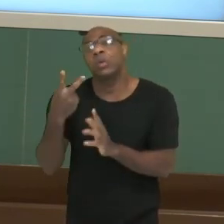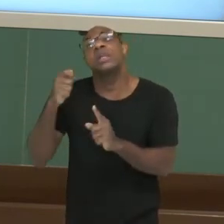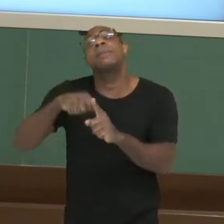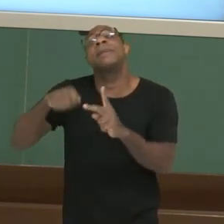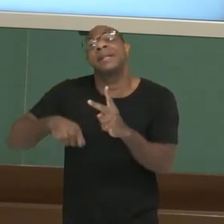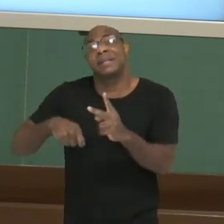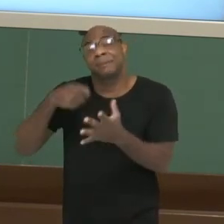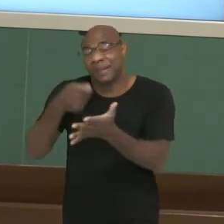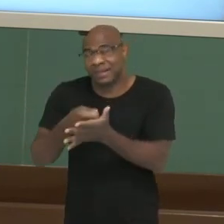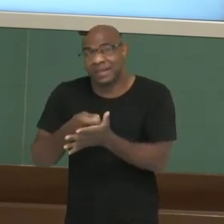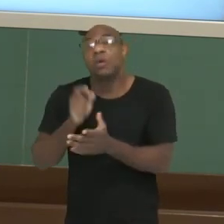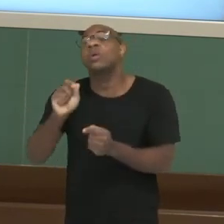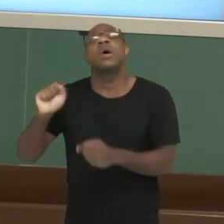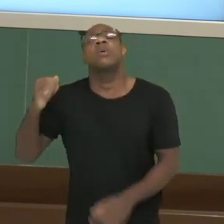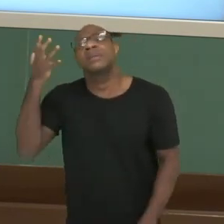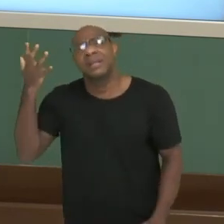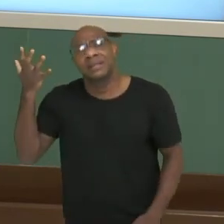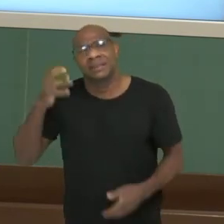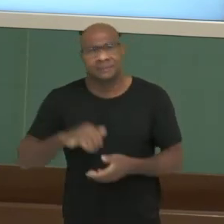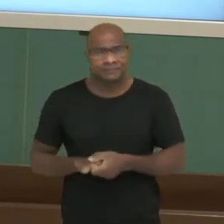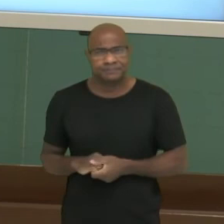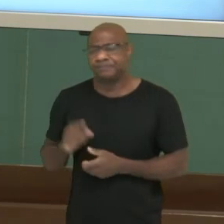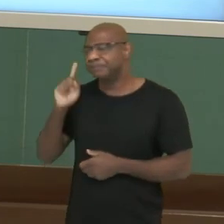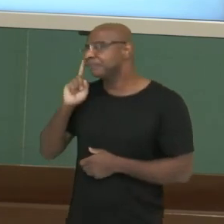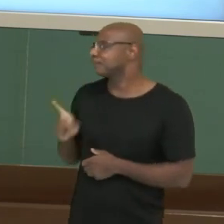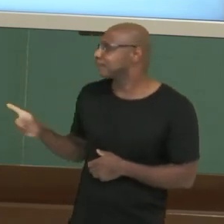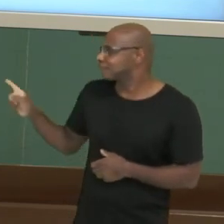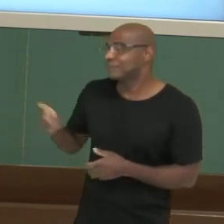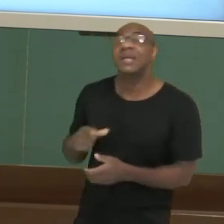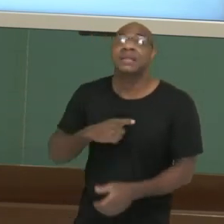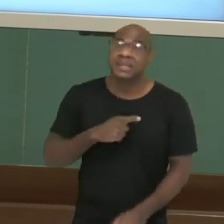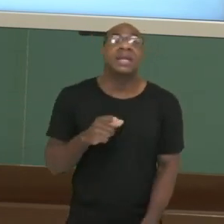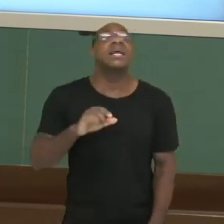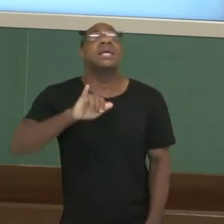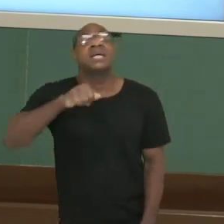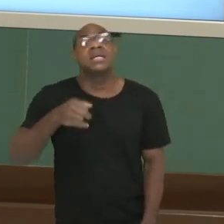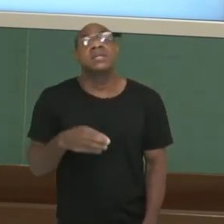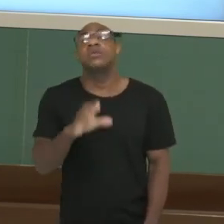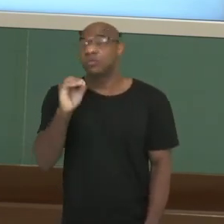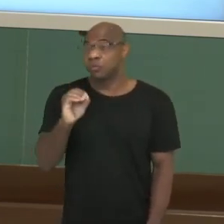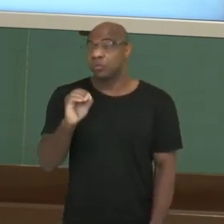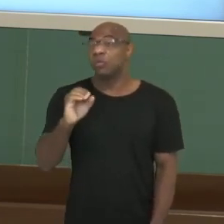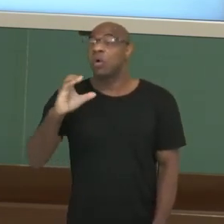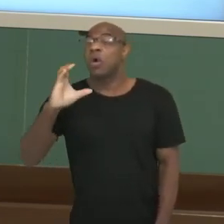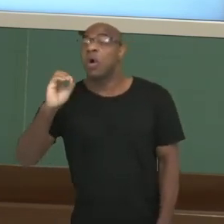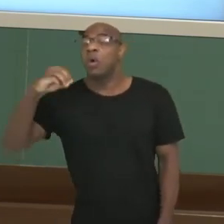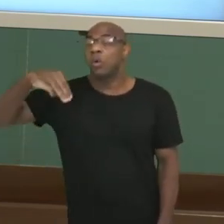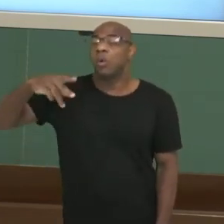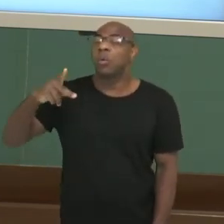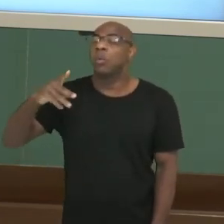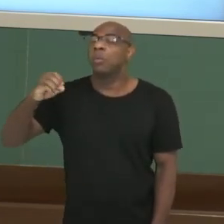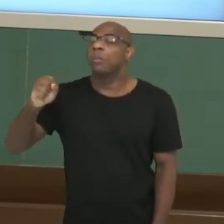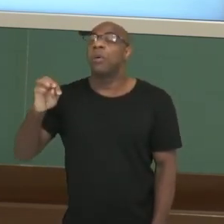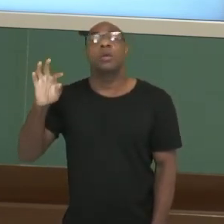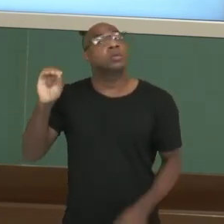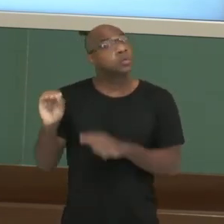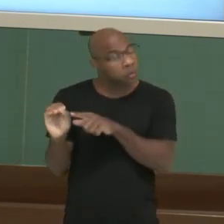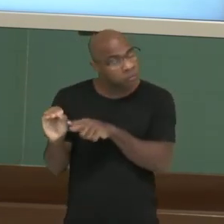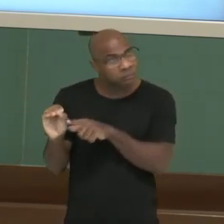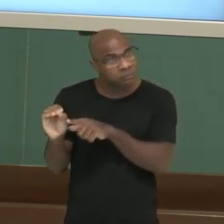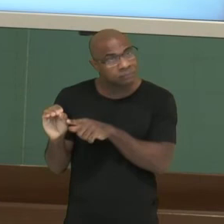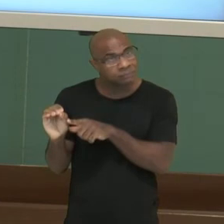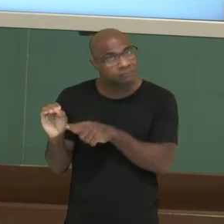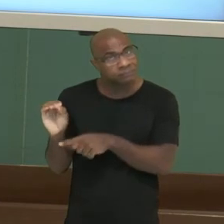Nós vamos ver aqui o que acontece. Regime de juro composto, tá bom? Então, eu tenho 550, juro